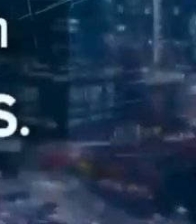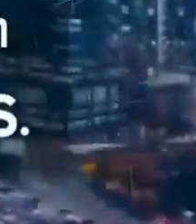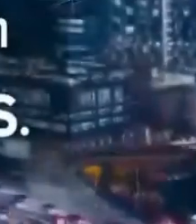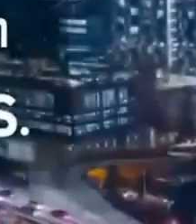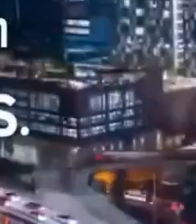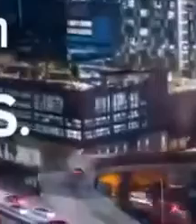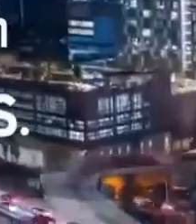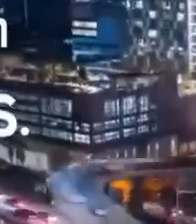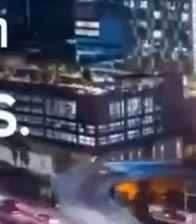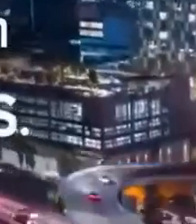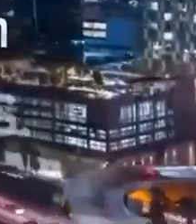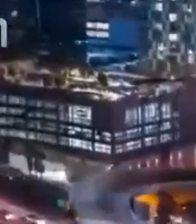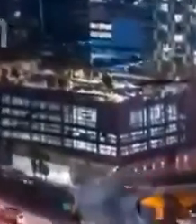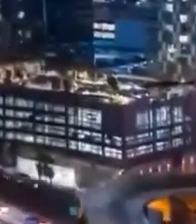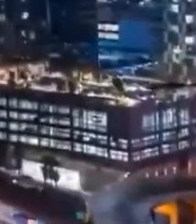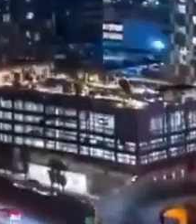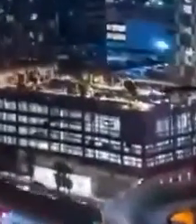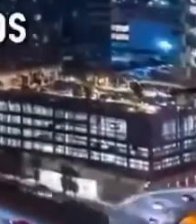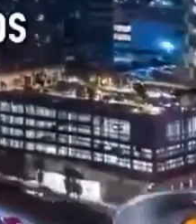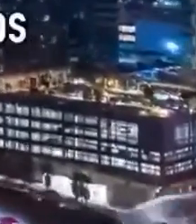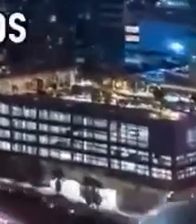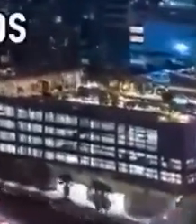E aí